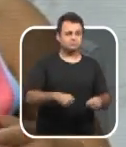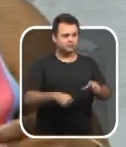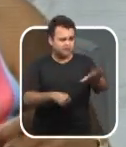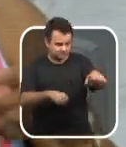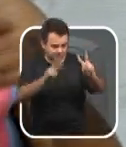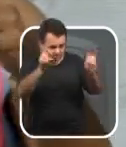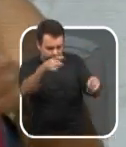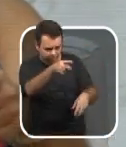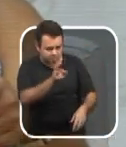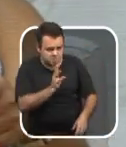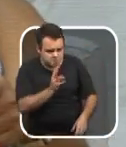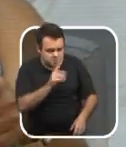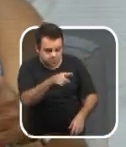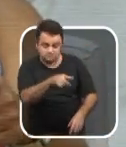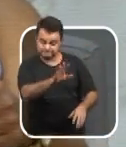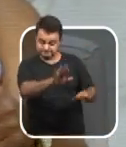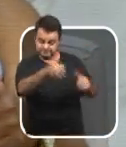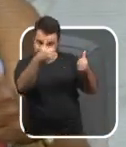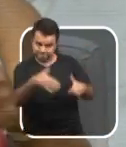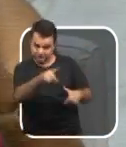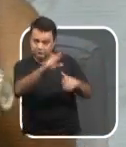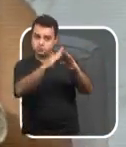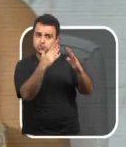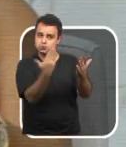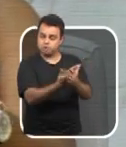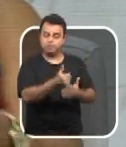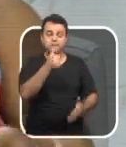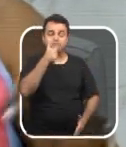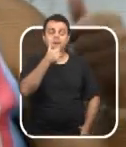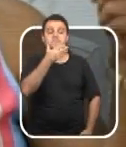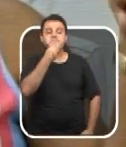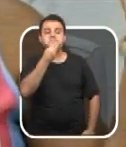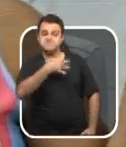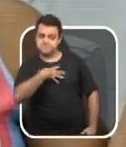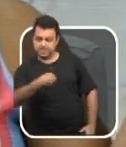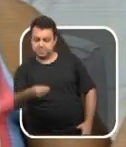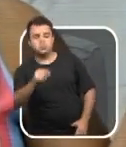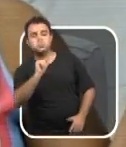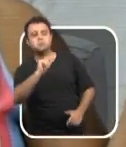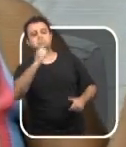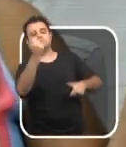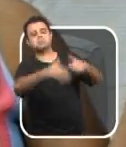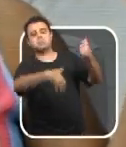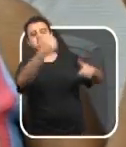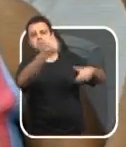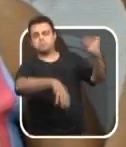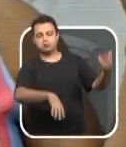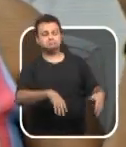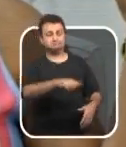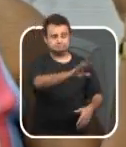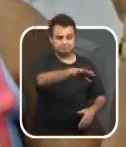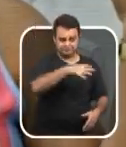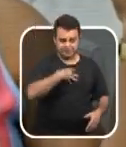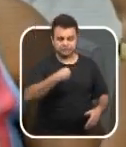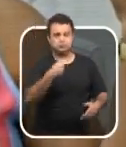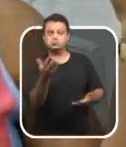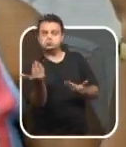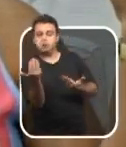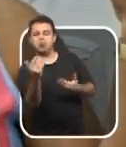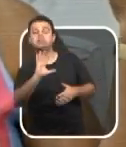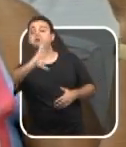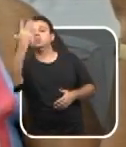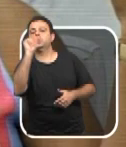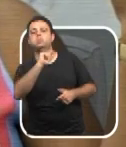assunto. Olha, aqui na escola, meu filho, olha, o jovem, né, na questão, né, principalmente